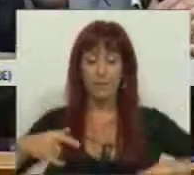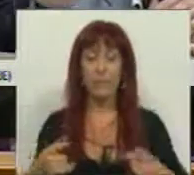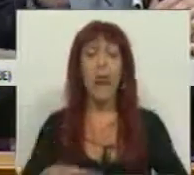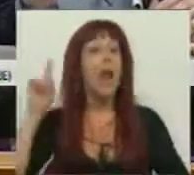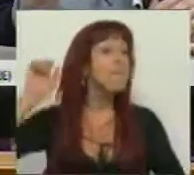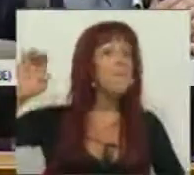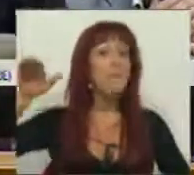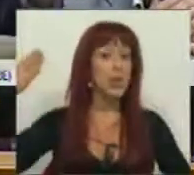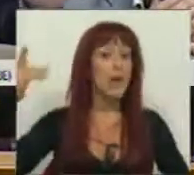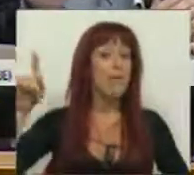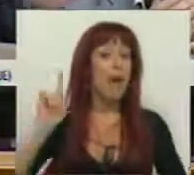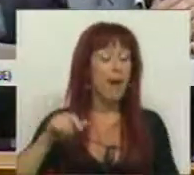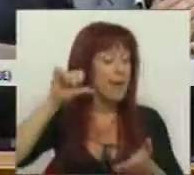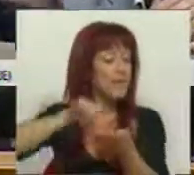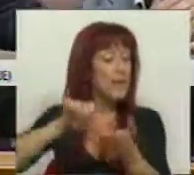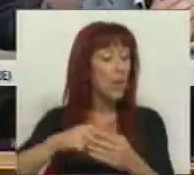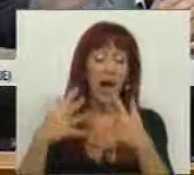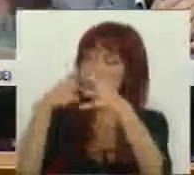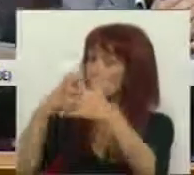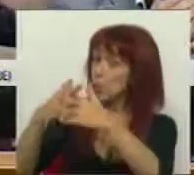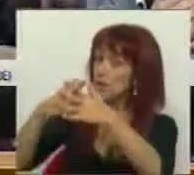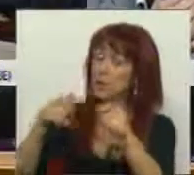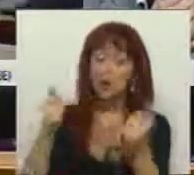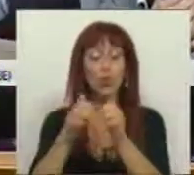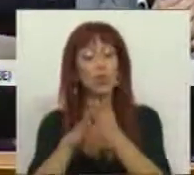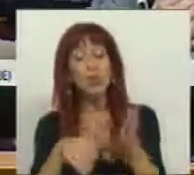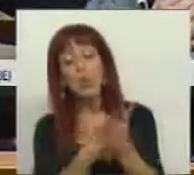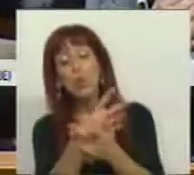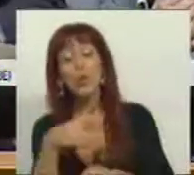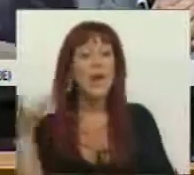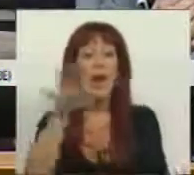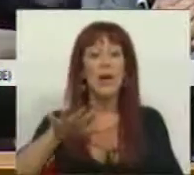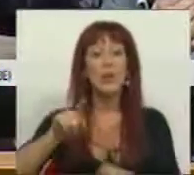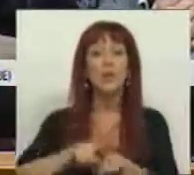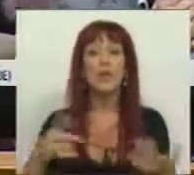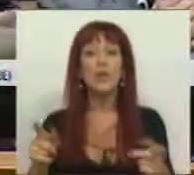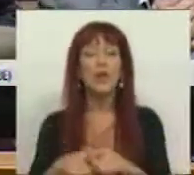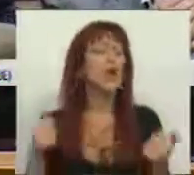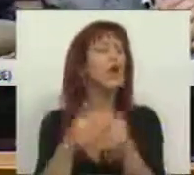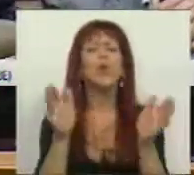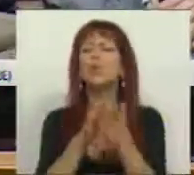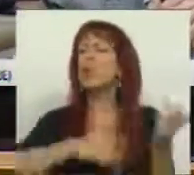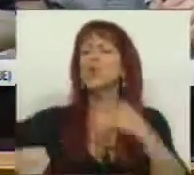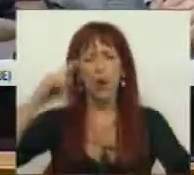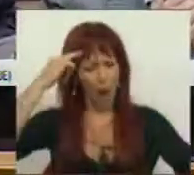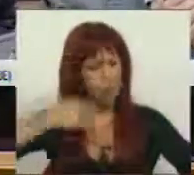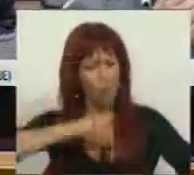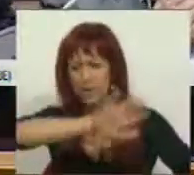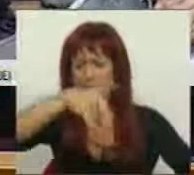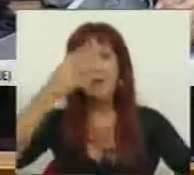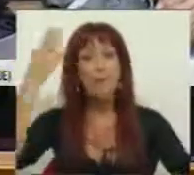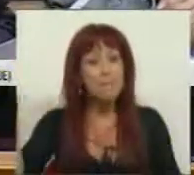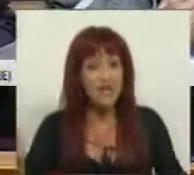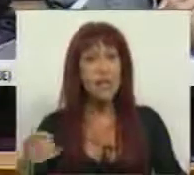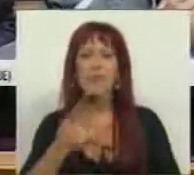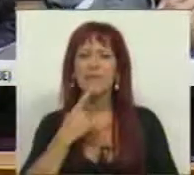uma prioridade. É central, é estruturante, tudo isso é nacional, é local, temos todos essa noção. Agora, é